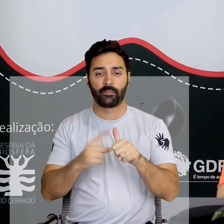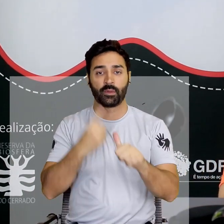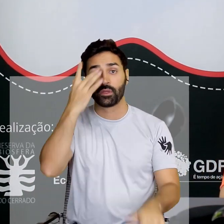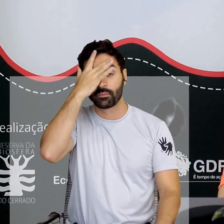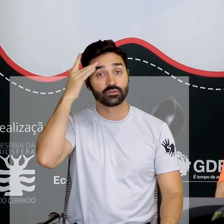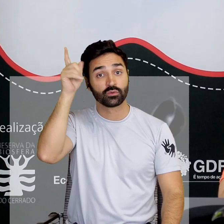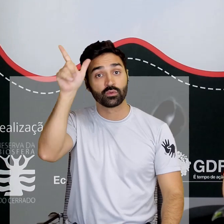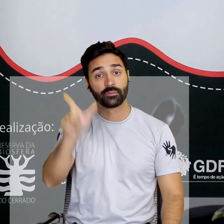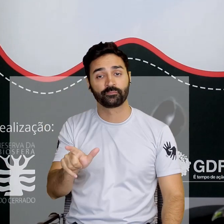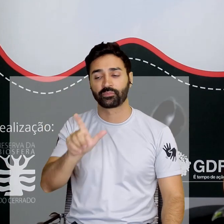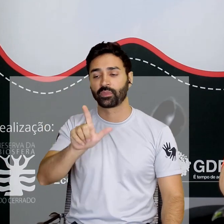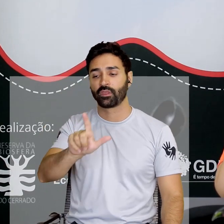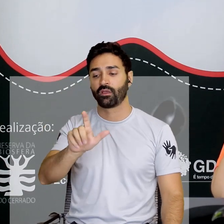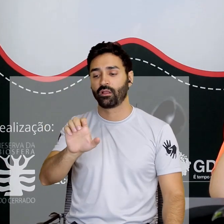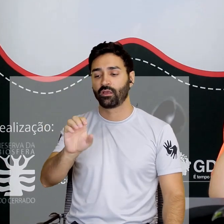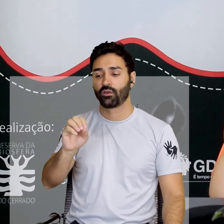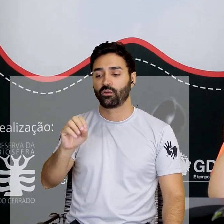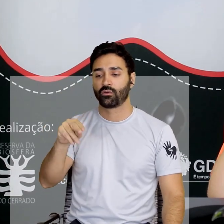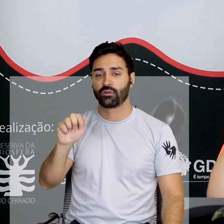o Leonardo.